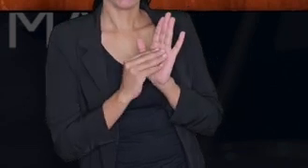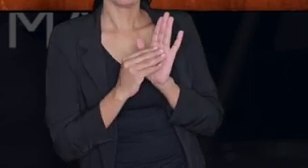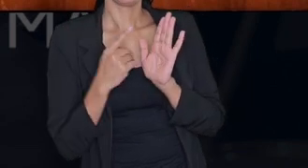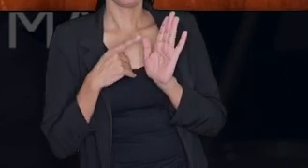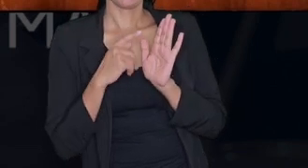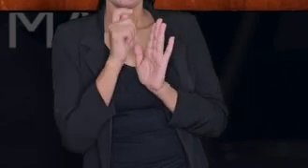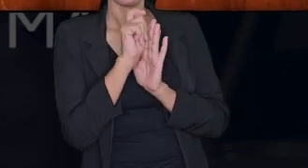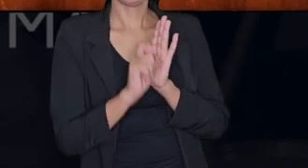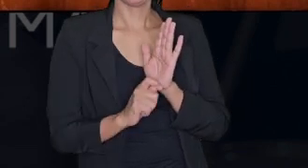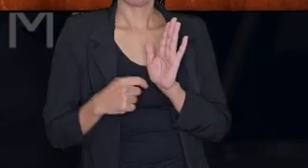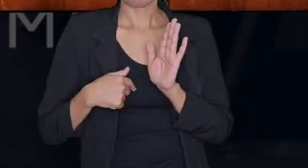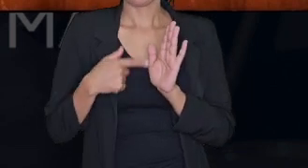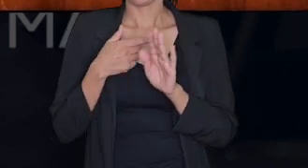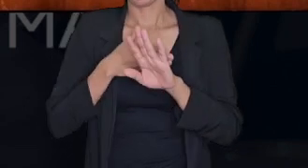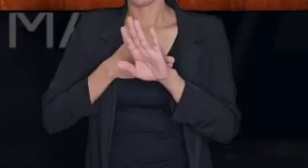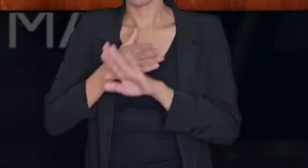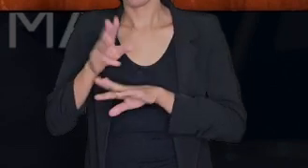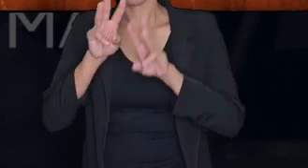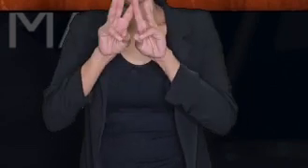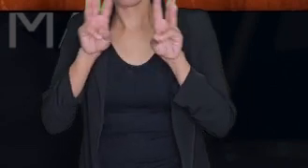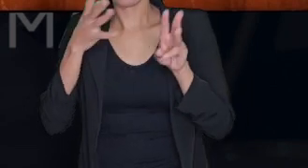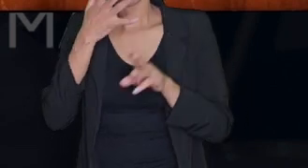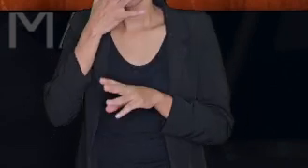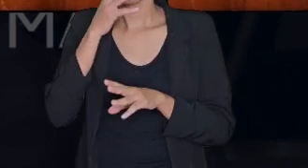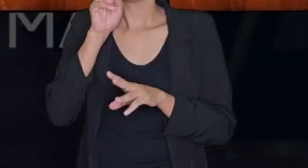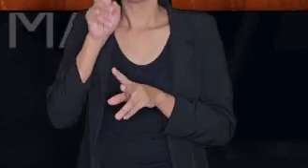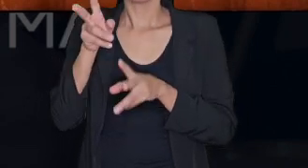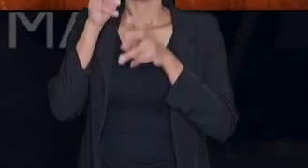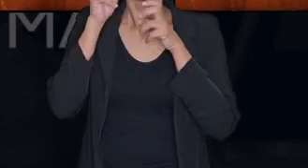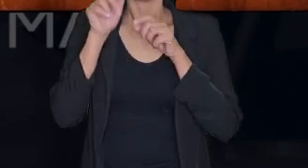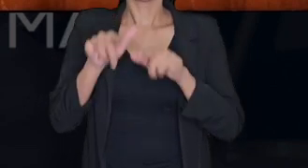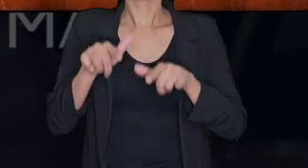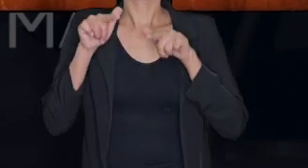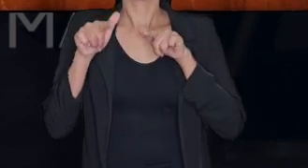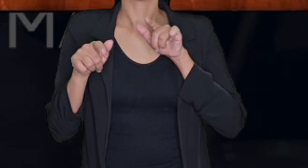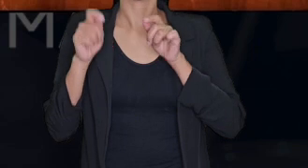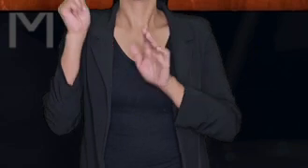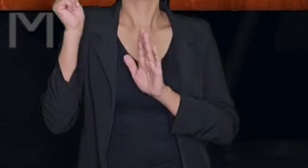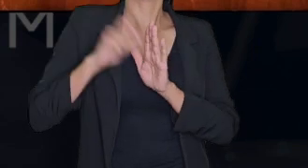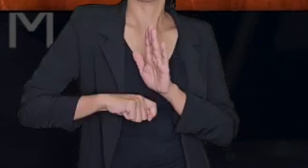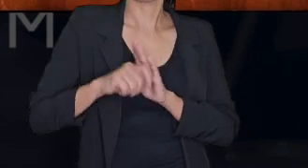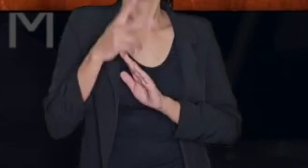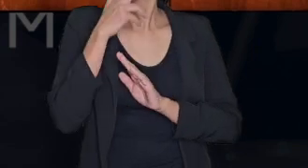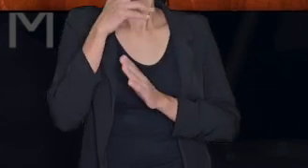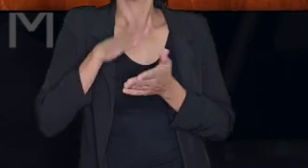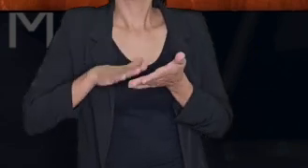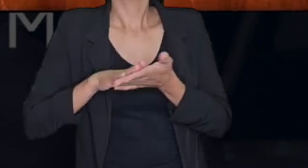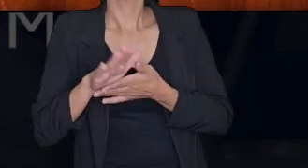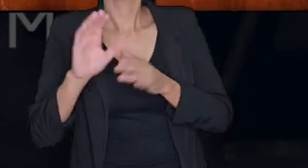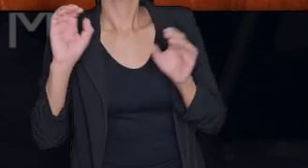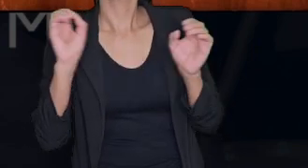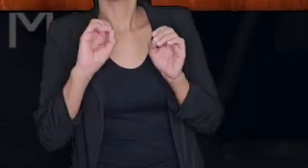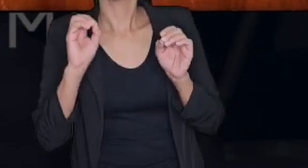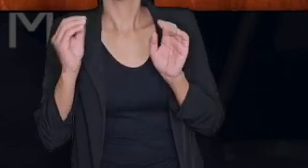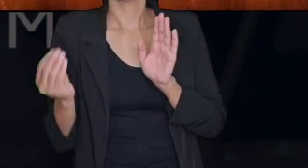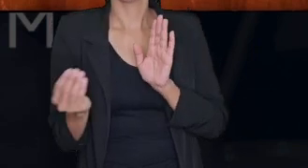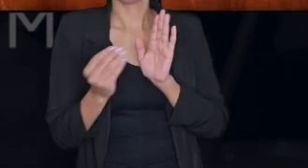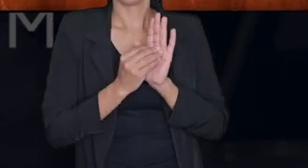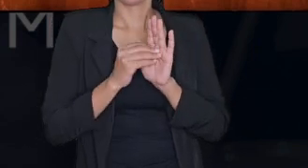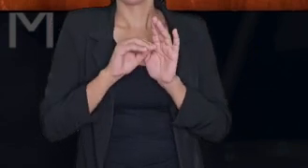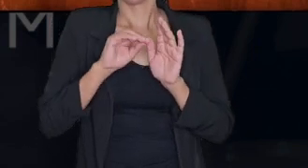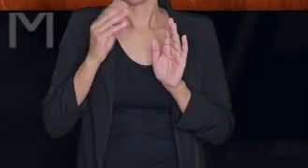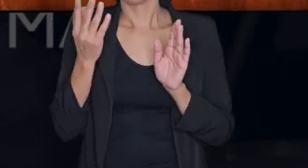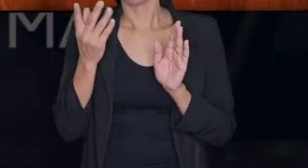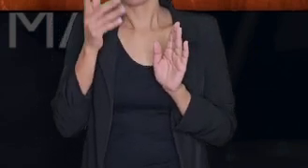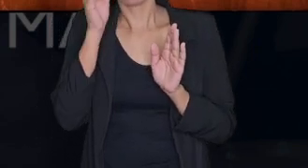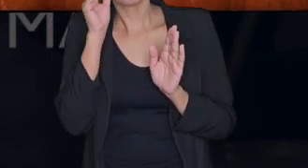Aí eu coloco na escritura, olha, fui lá na situação cadastral ou verificar a certidão de tributos, vi que